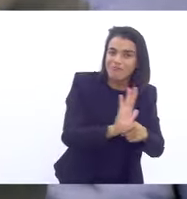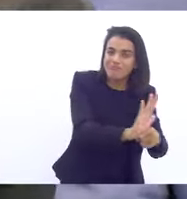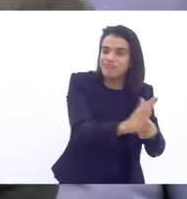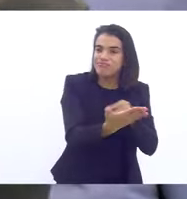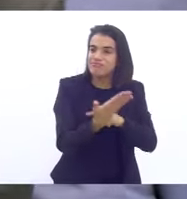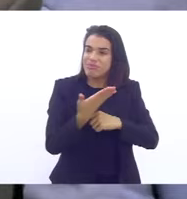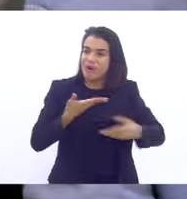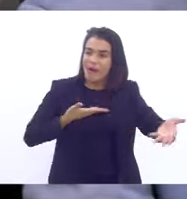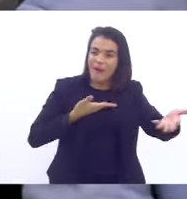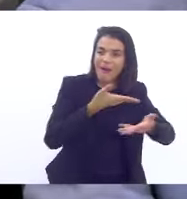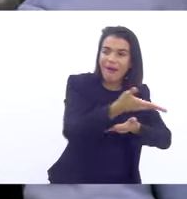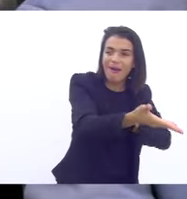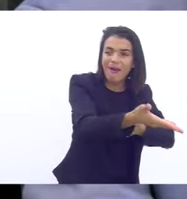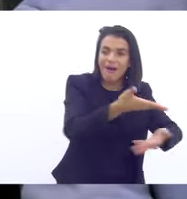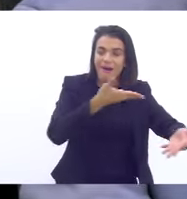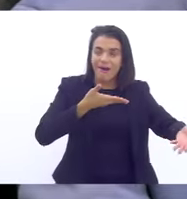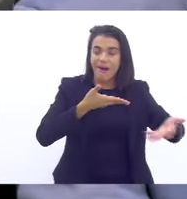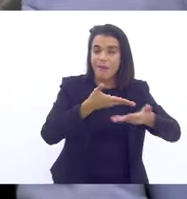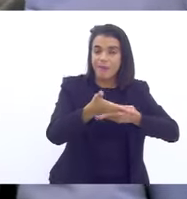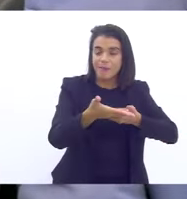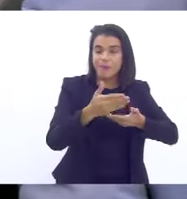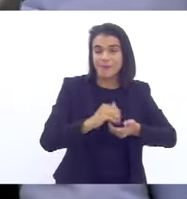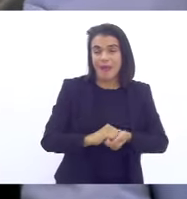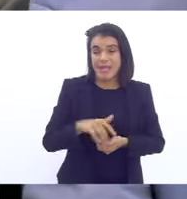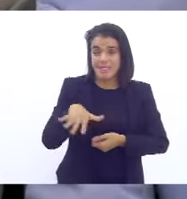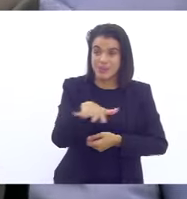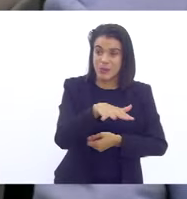trazida aqui pela questão